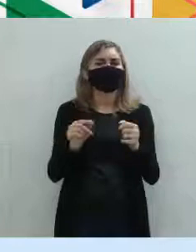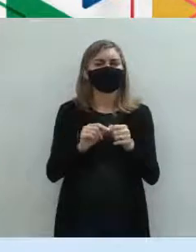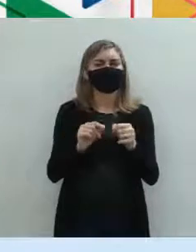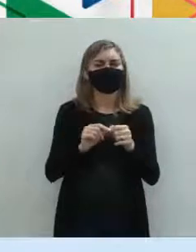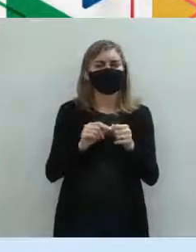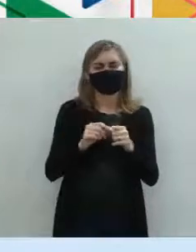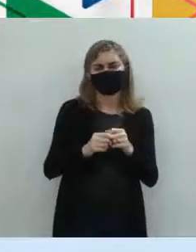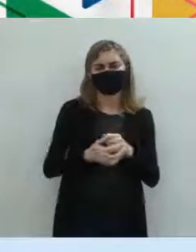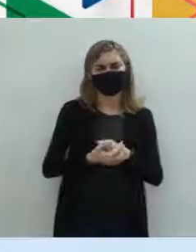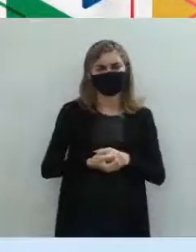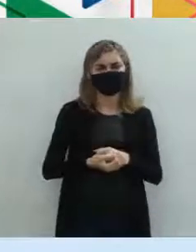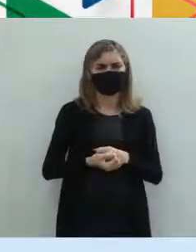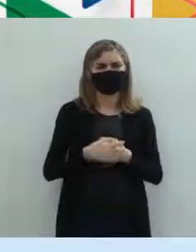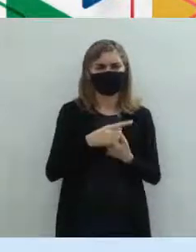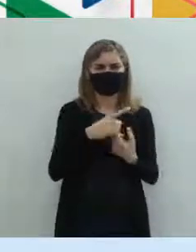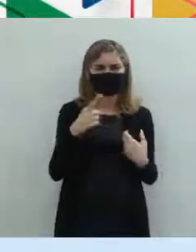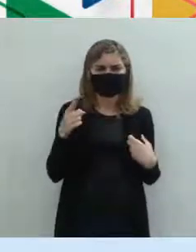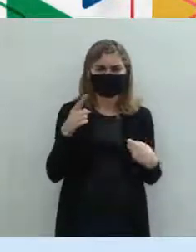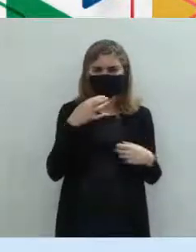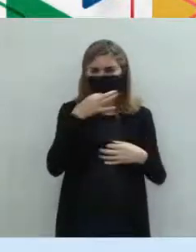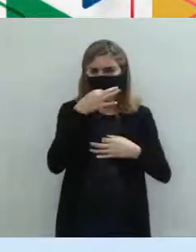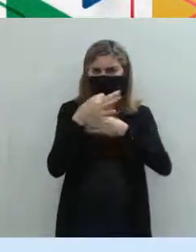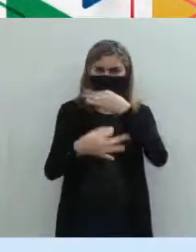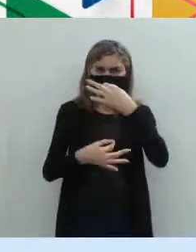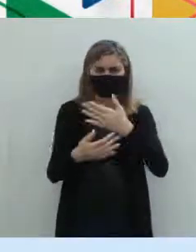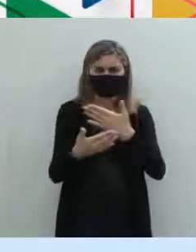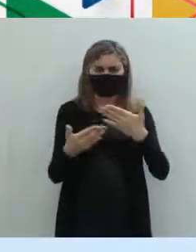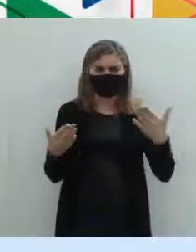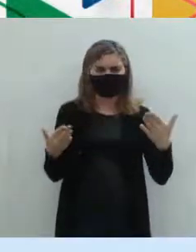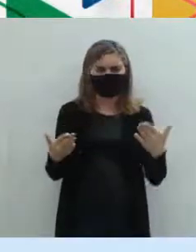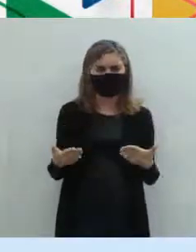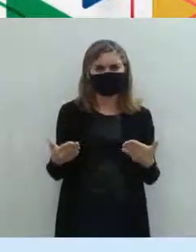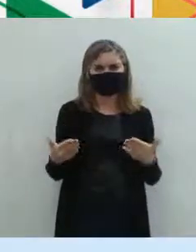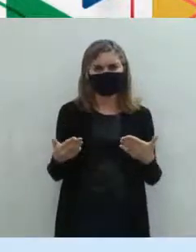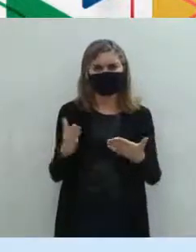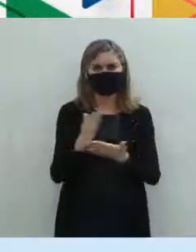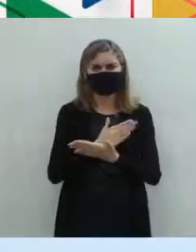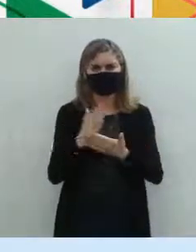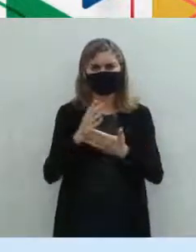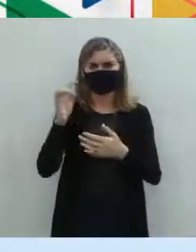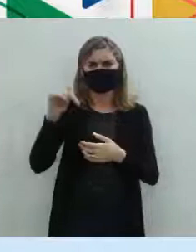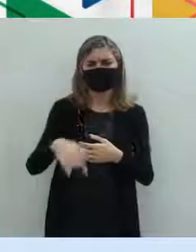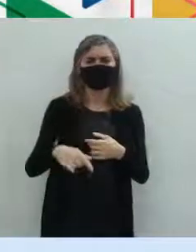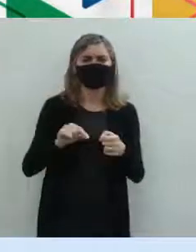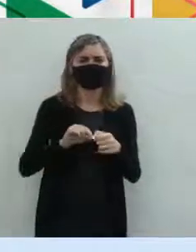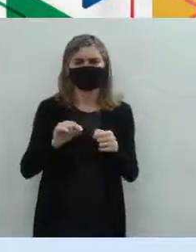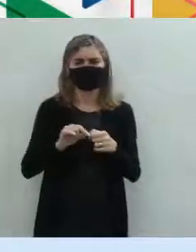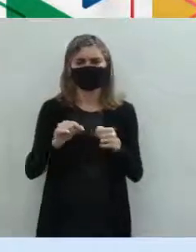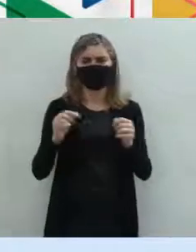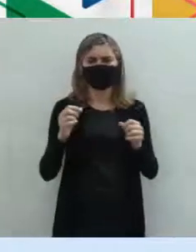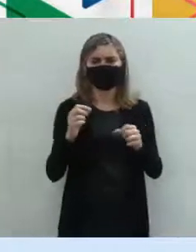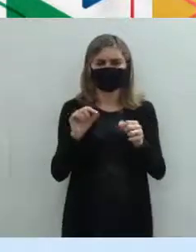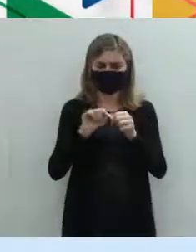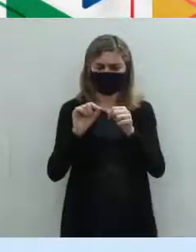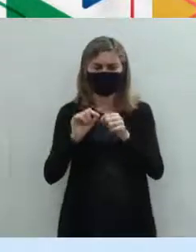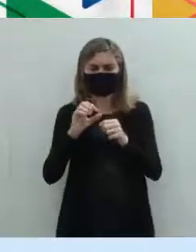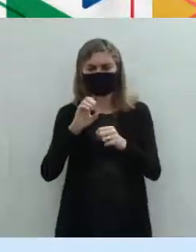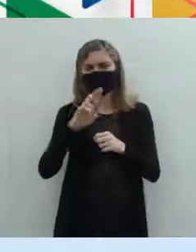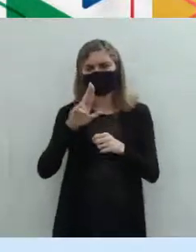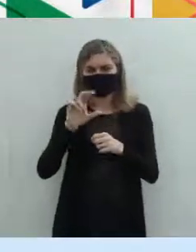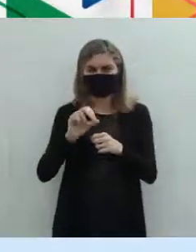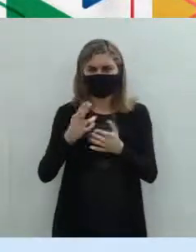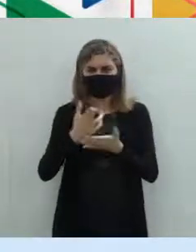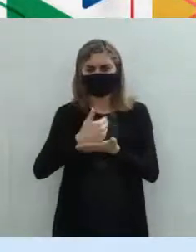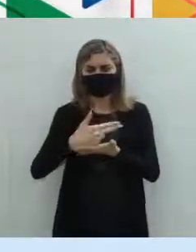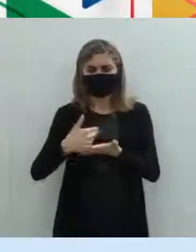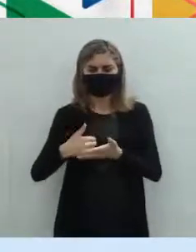coisa dessa, né? Vou dar a dica agora para vocês. Vamos lá. Alguém aqui já construiu um cubo? Já tentou fazer um cubo no